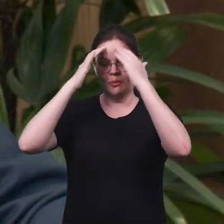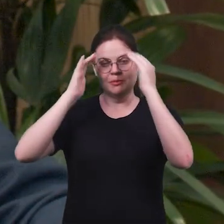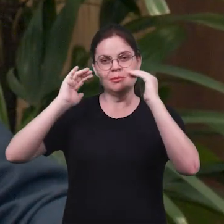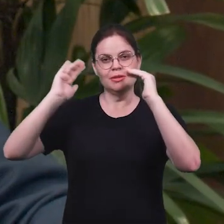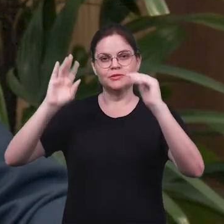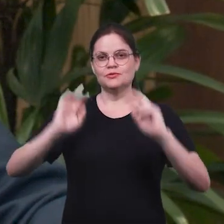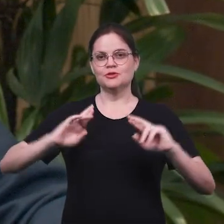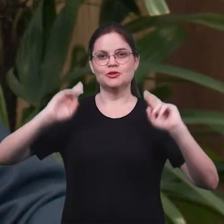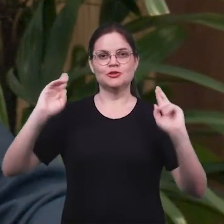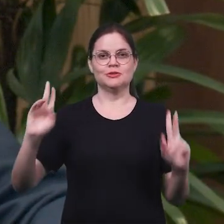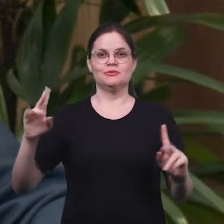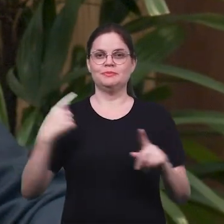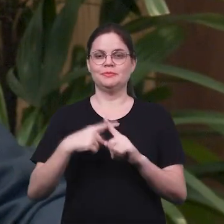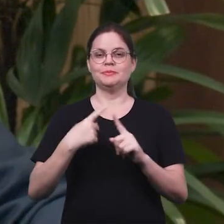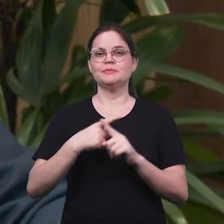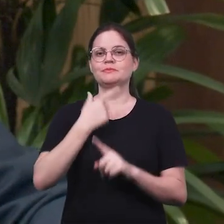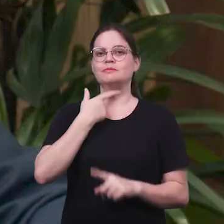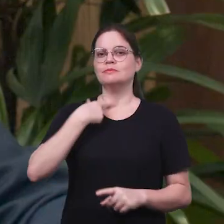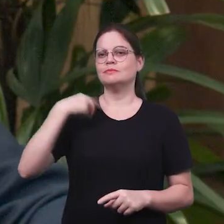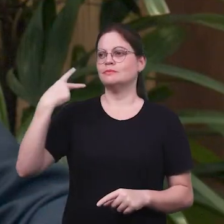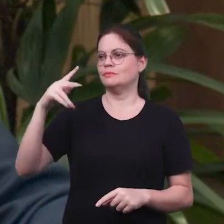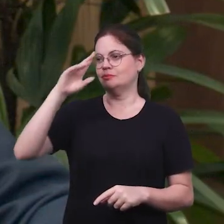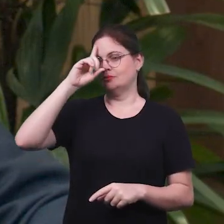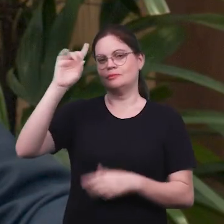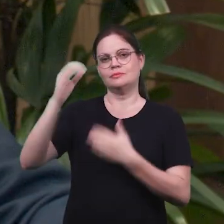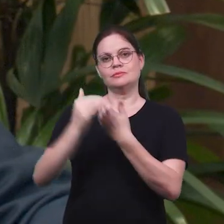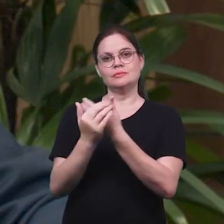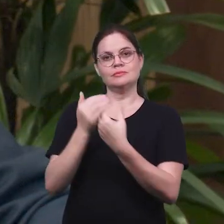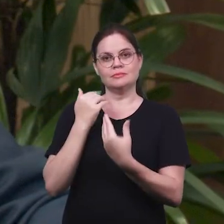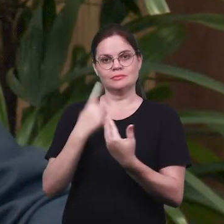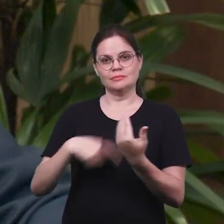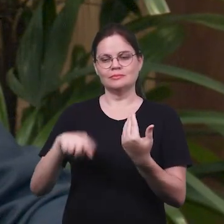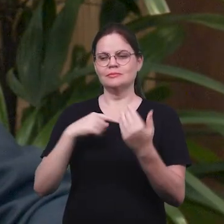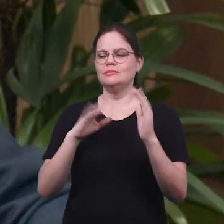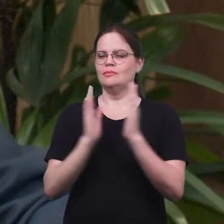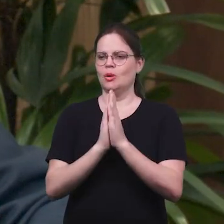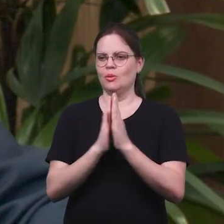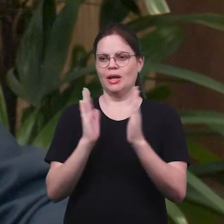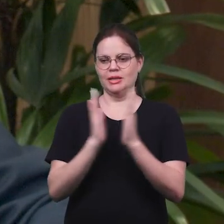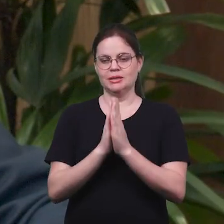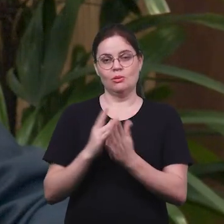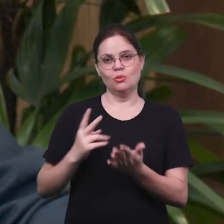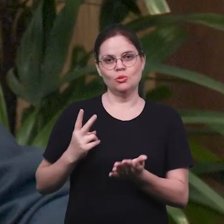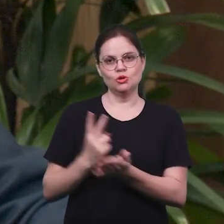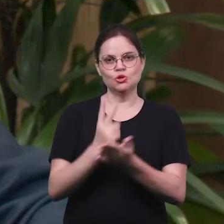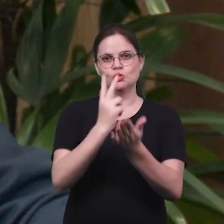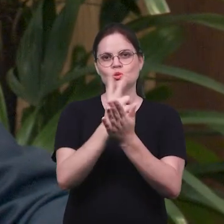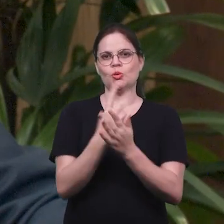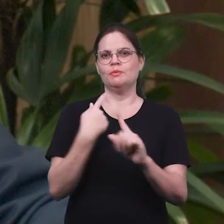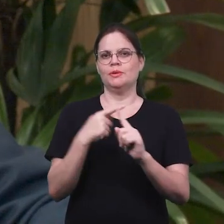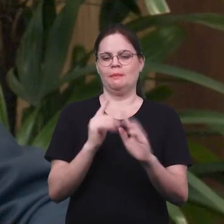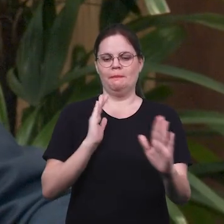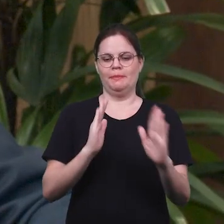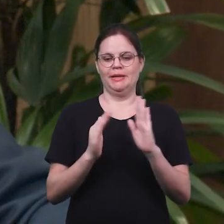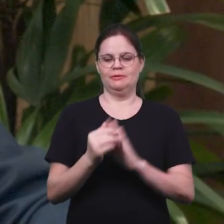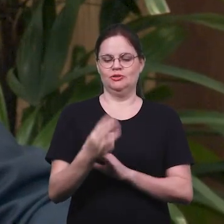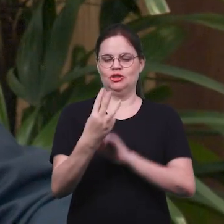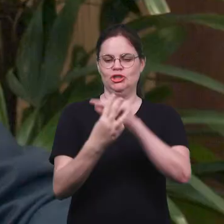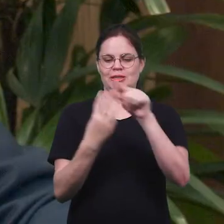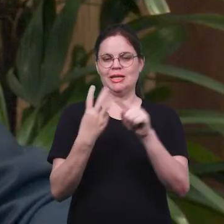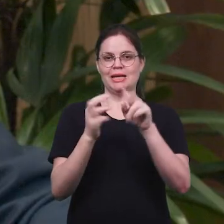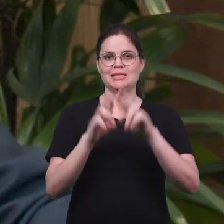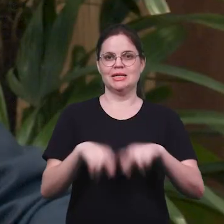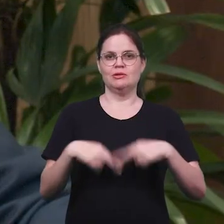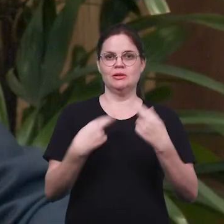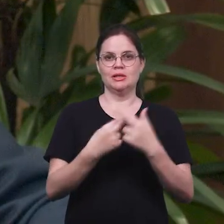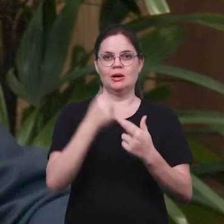diferente. Porque foi segundo o conselho de Deus, segundo a vontade de Deus. Porque naquele período de 3 reuniões